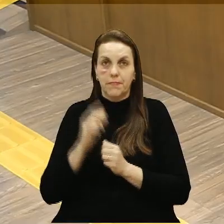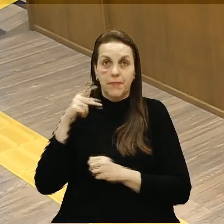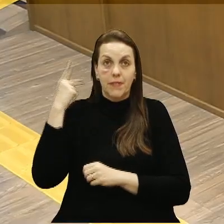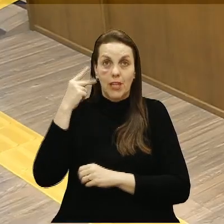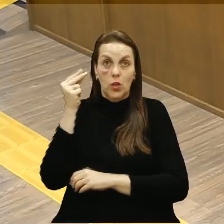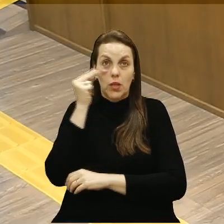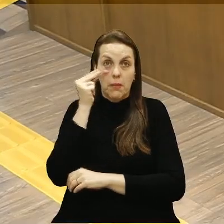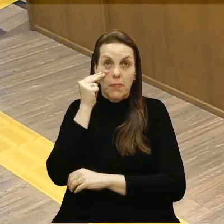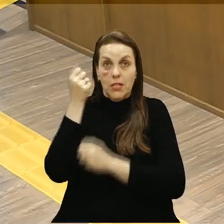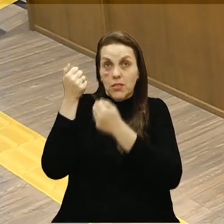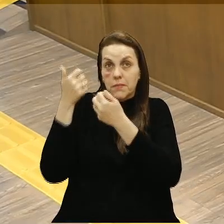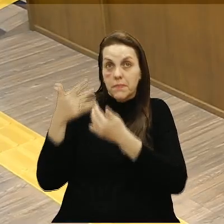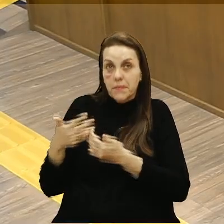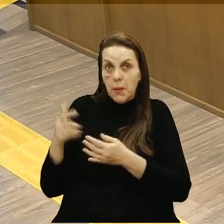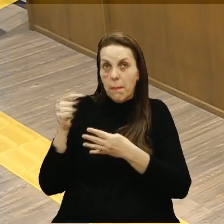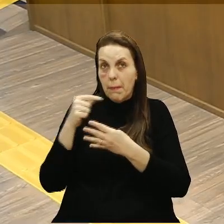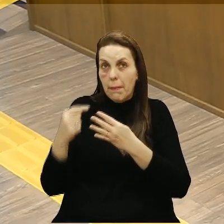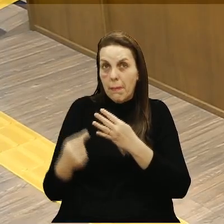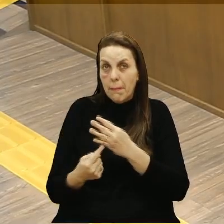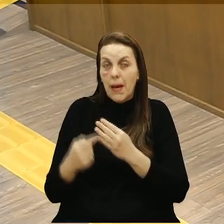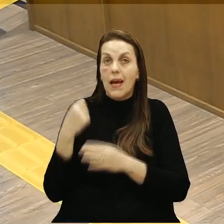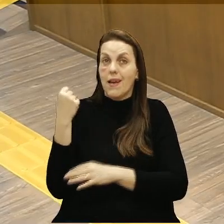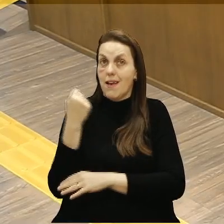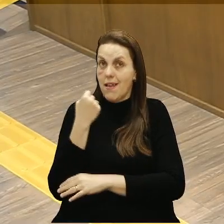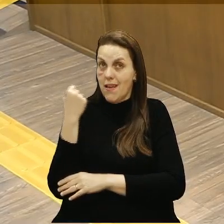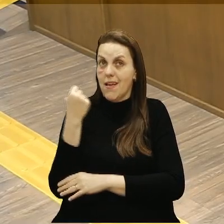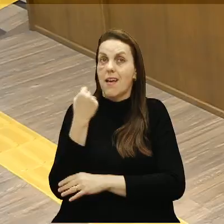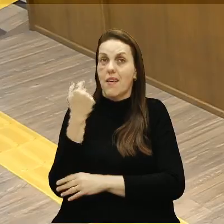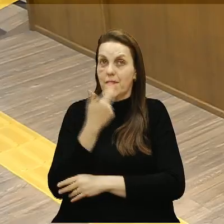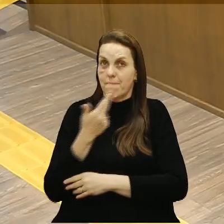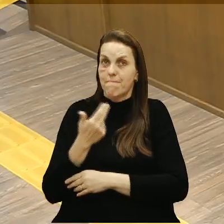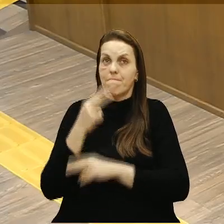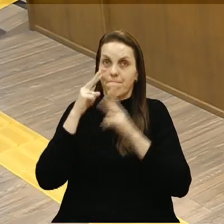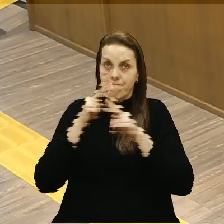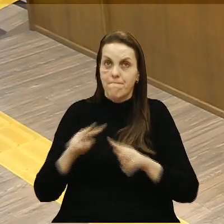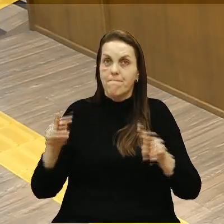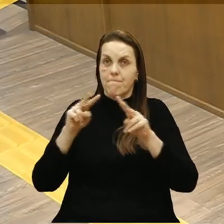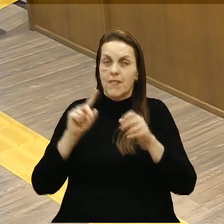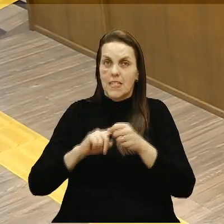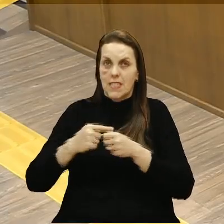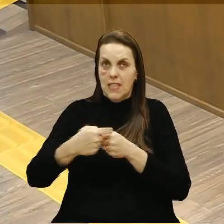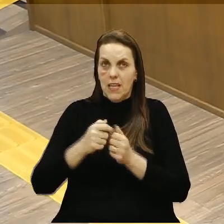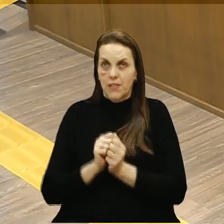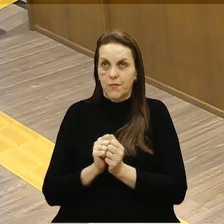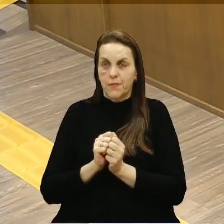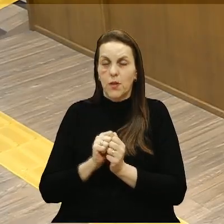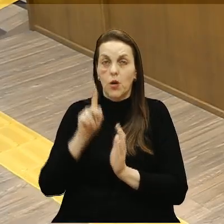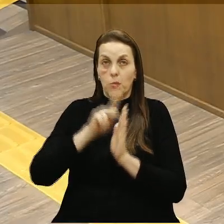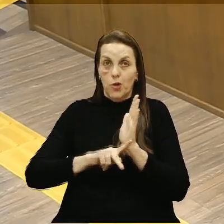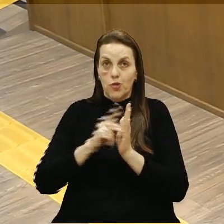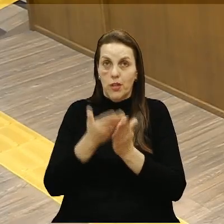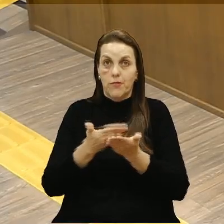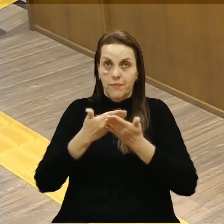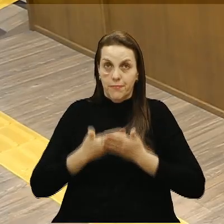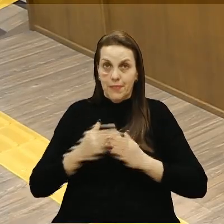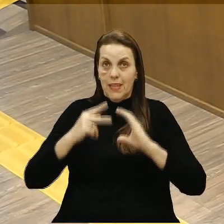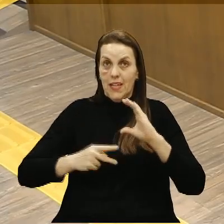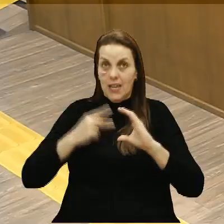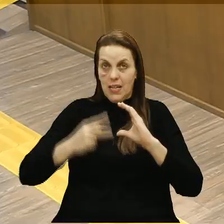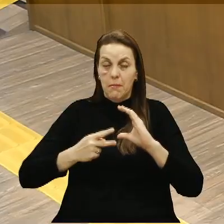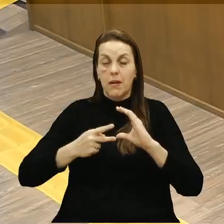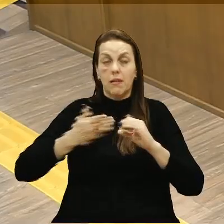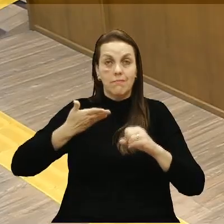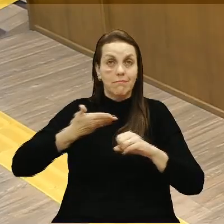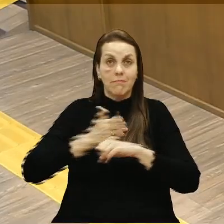apontou aqui para algumas questões graves que a gente pode estar olhando na nossa cidade. O projeto veio para a Câmara autorizou